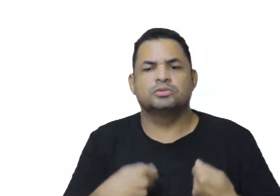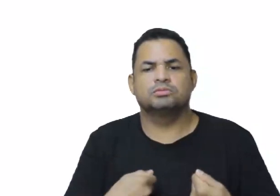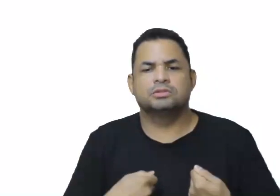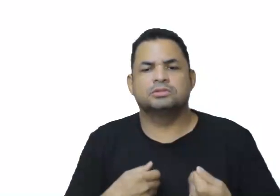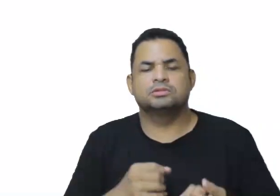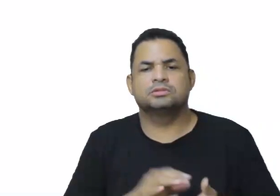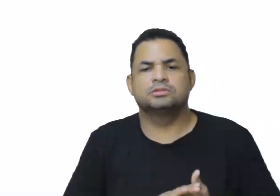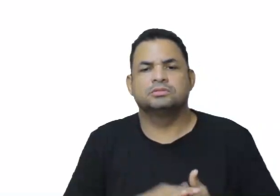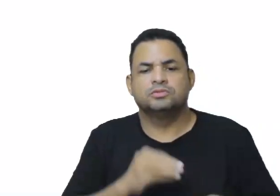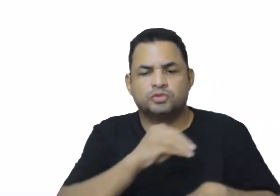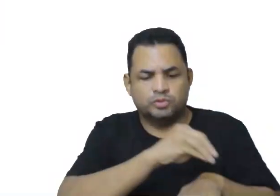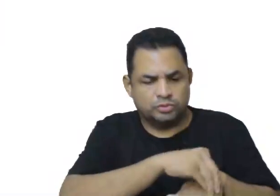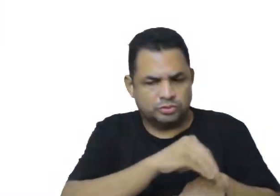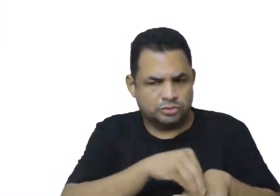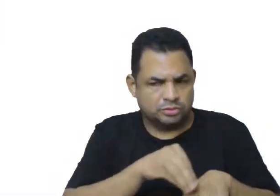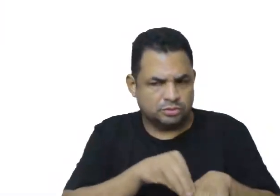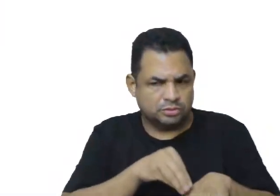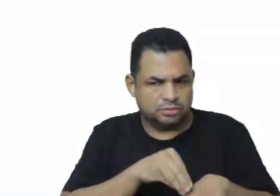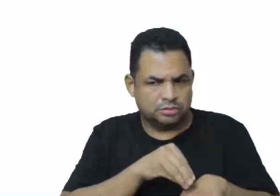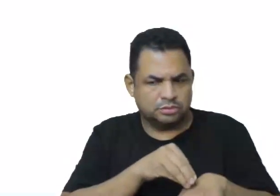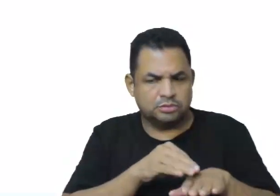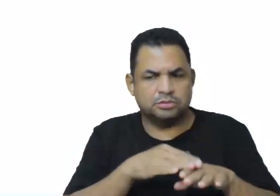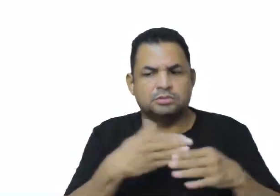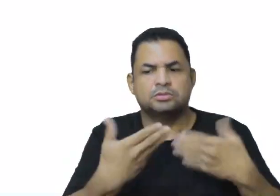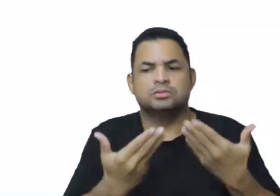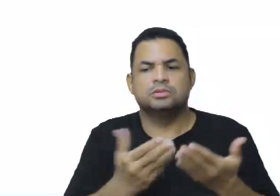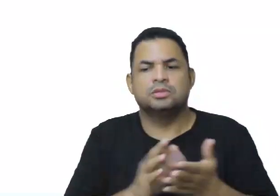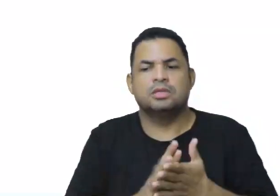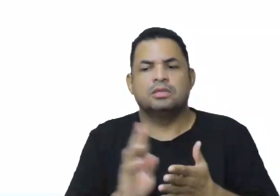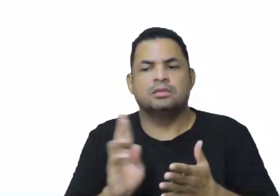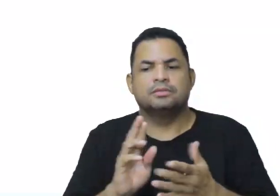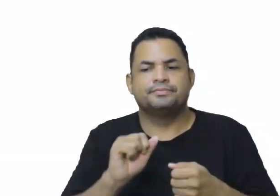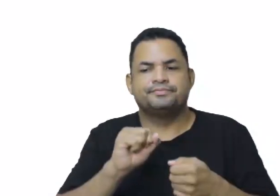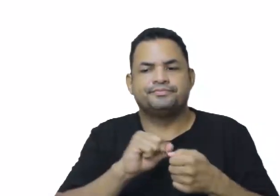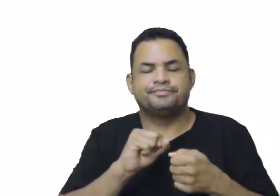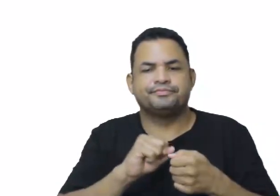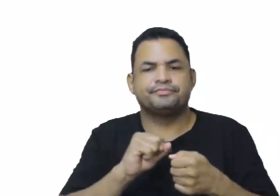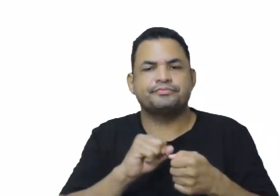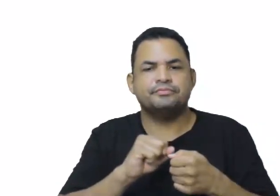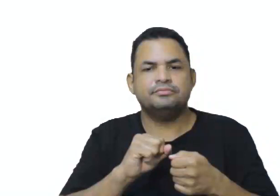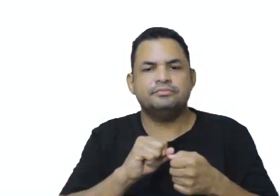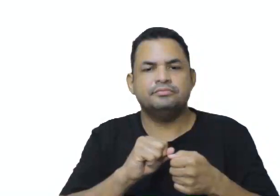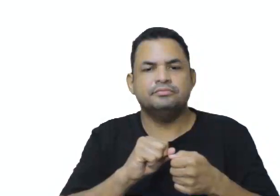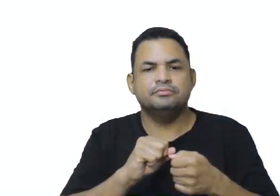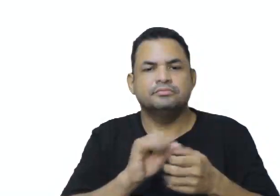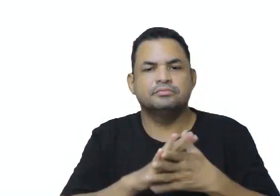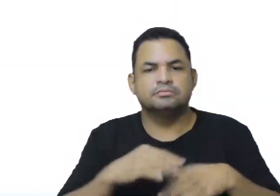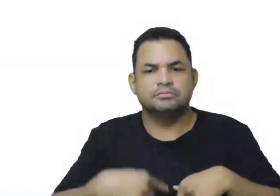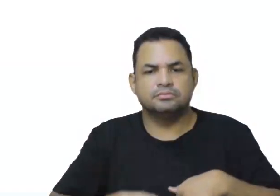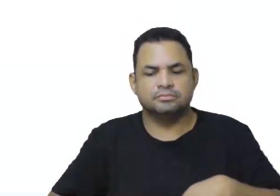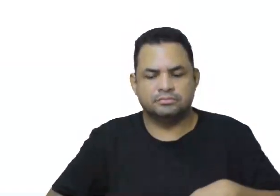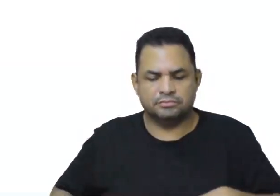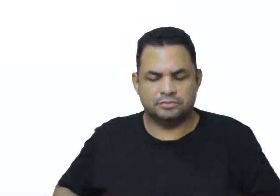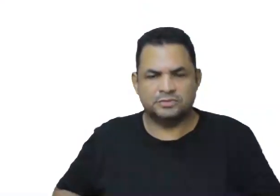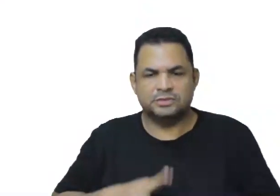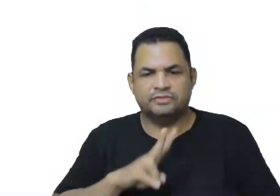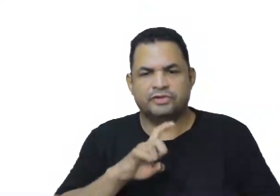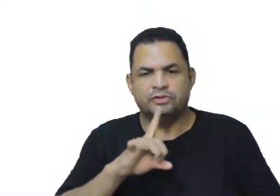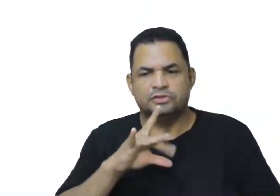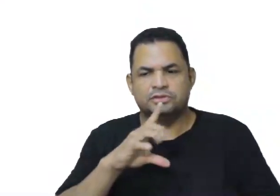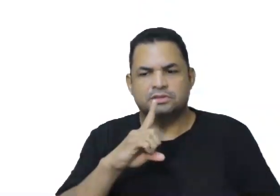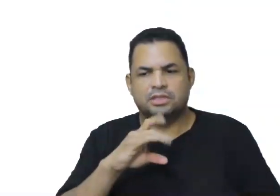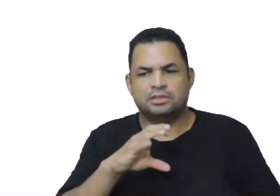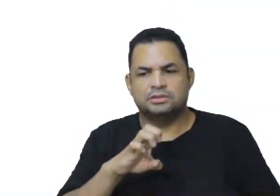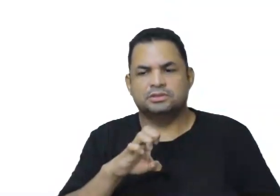precisa, que são os nutrientes. Quem faz isso no intestino são as vilosidades intestinais.